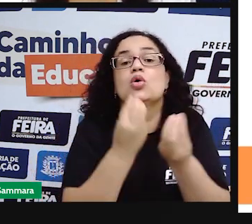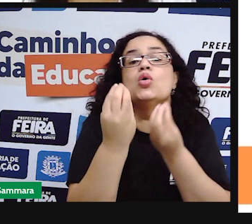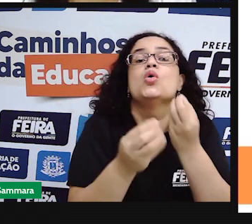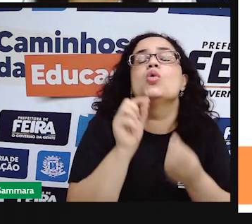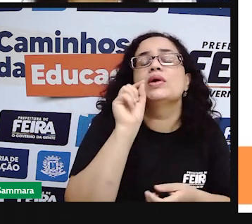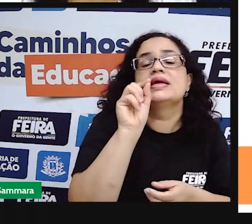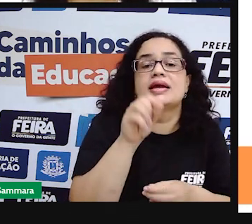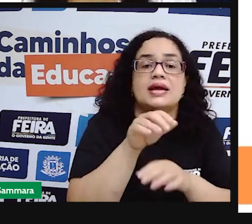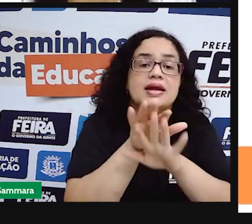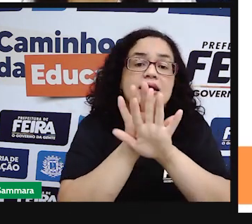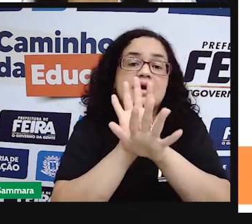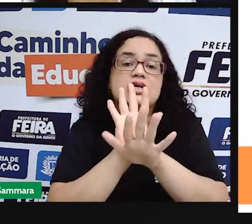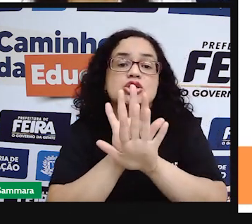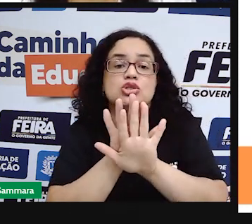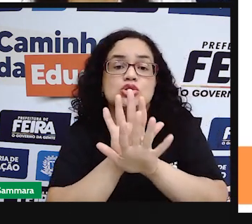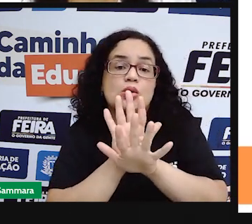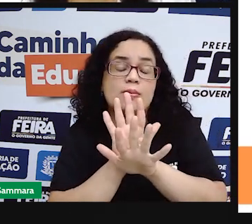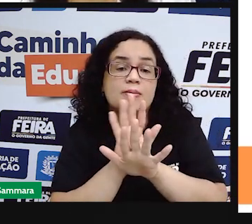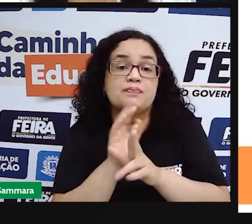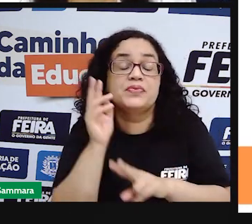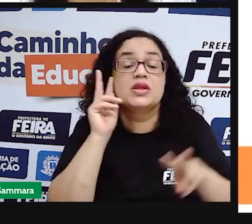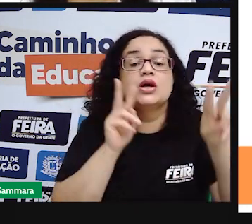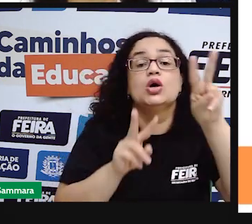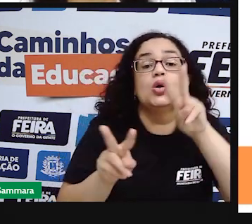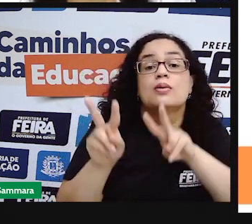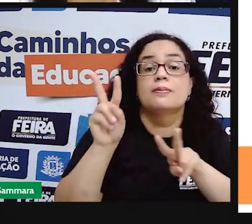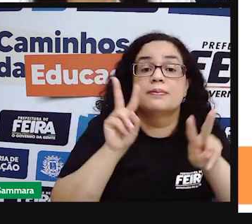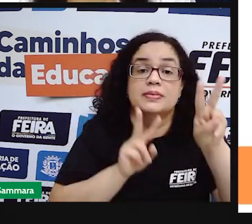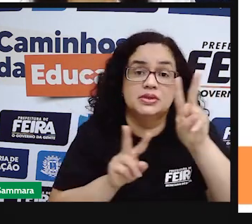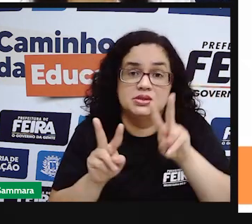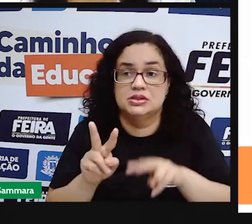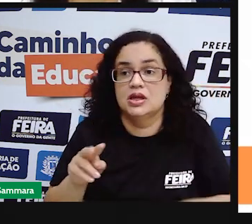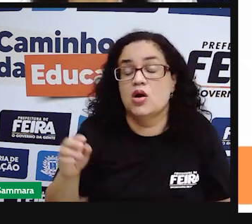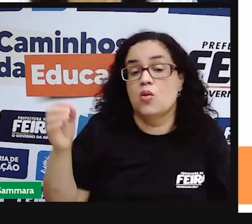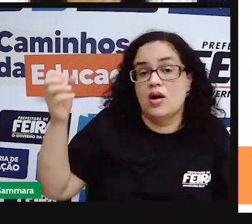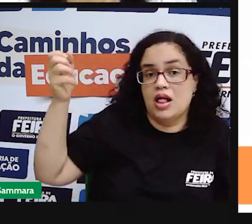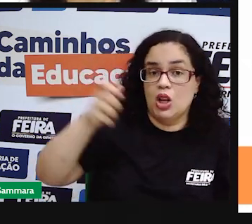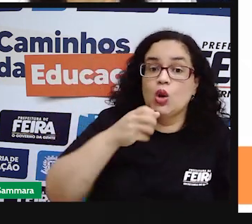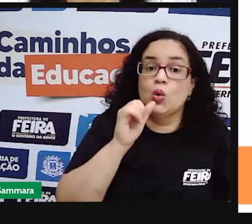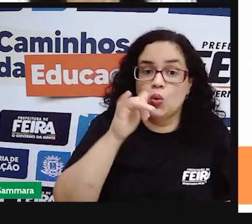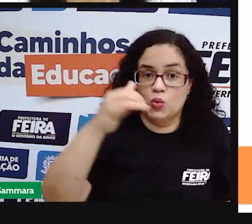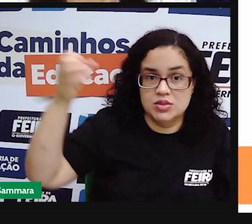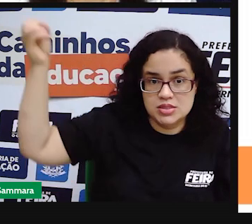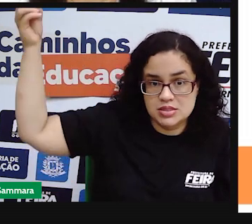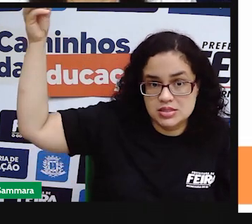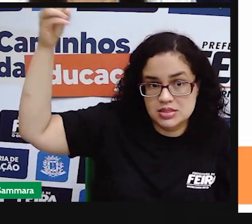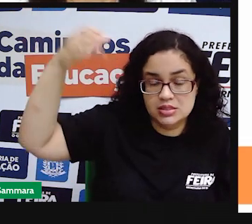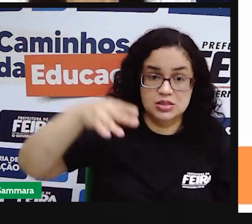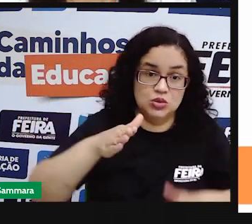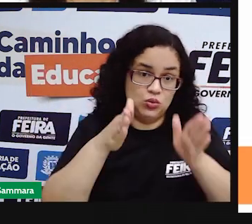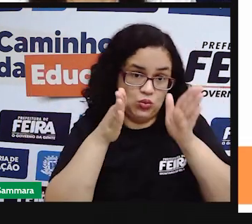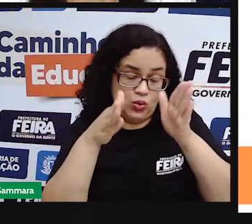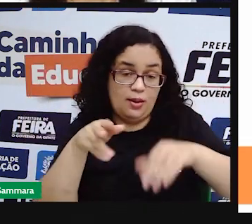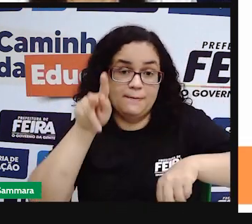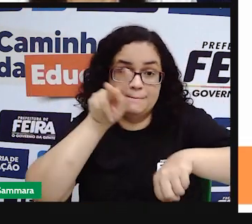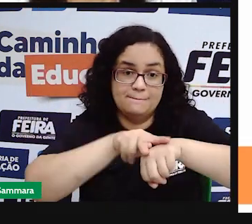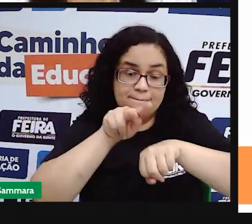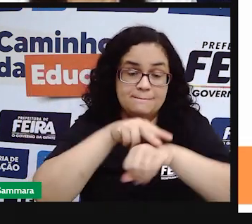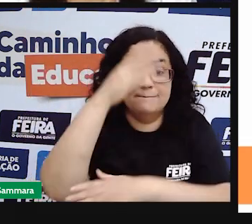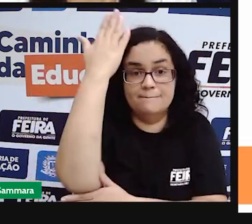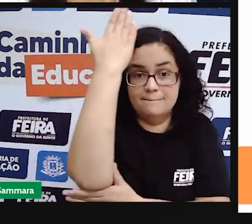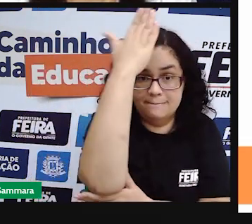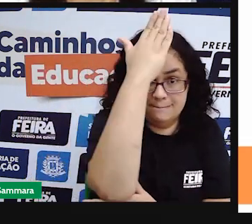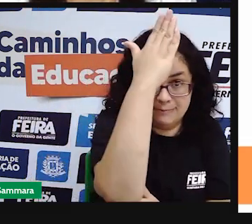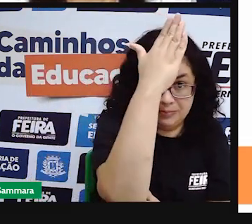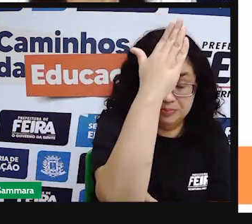a sombra. A gente observa aqui, né, uma lanterna, um bloco de madeira